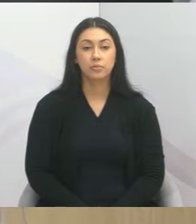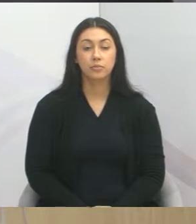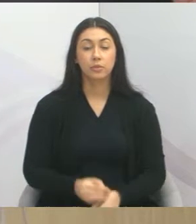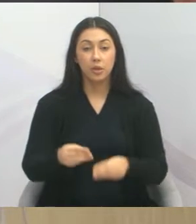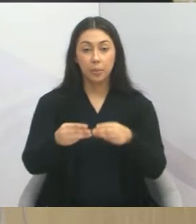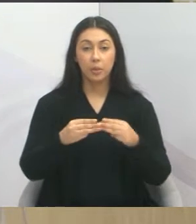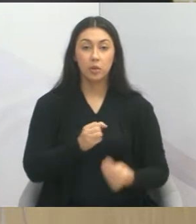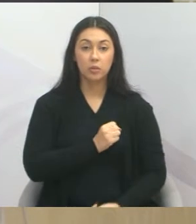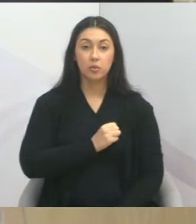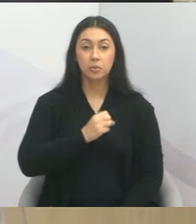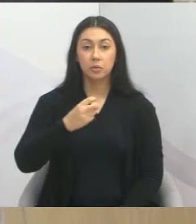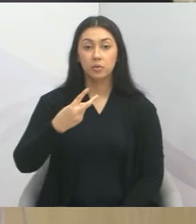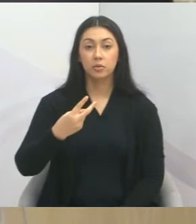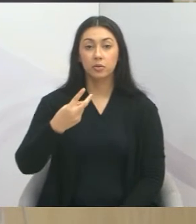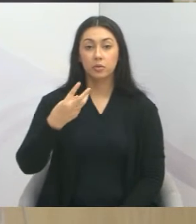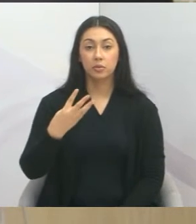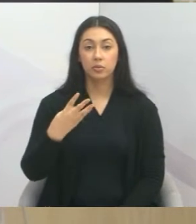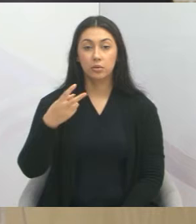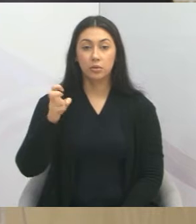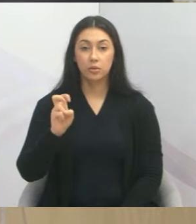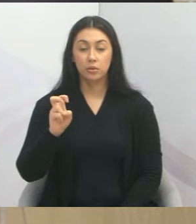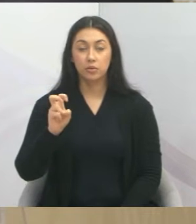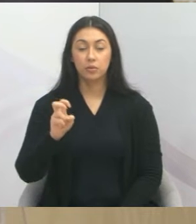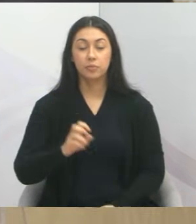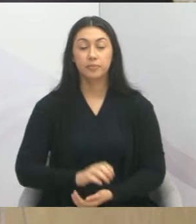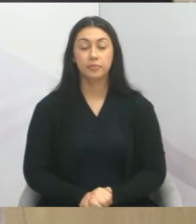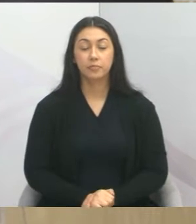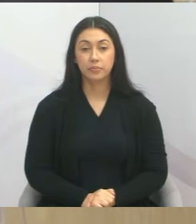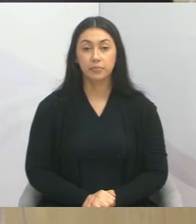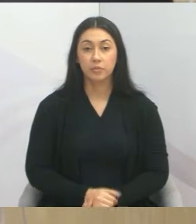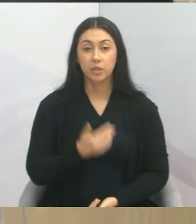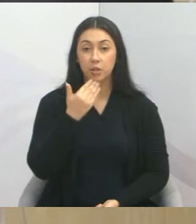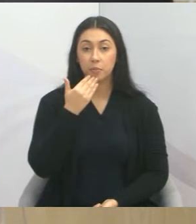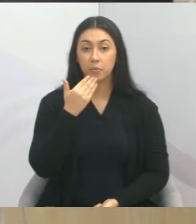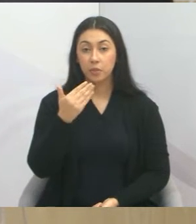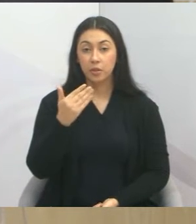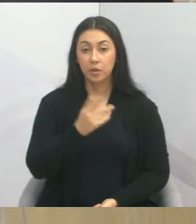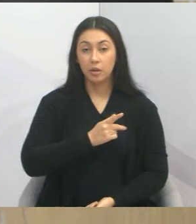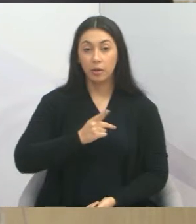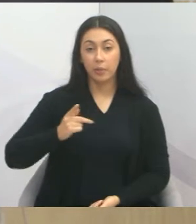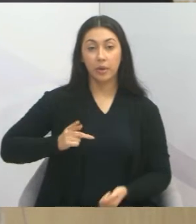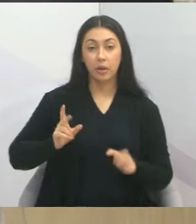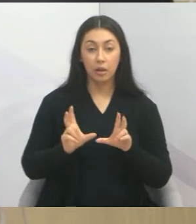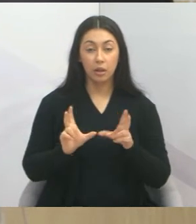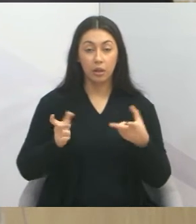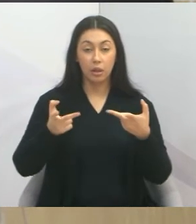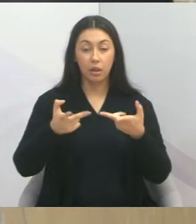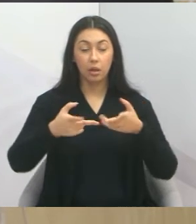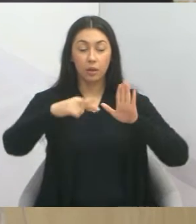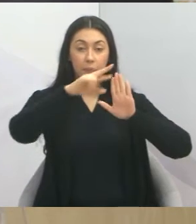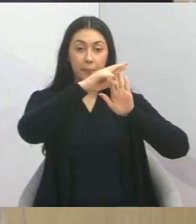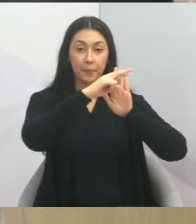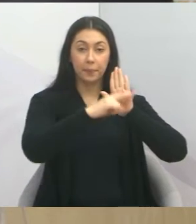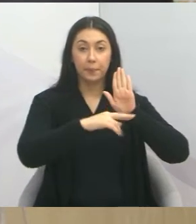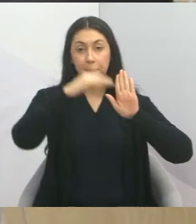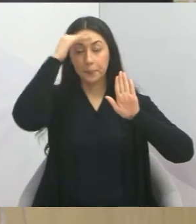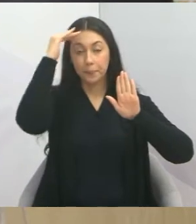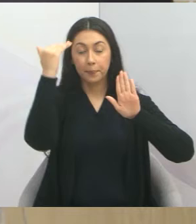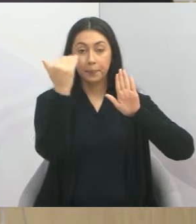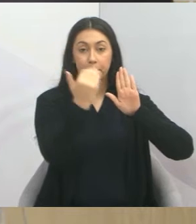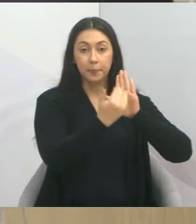a Moção 245 2021 e queremos refletir o seu presente essa casa comprida as folhas